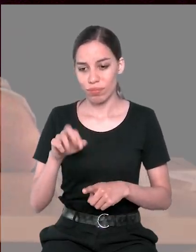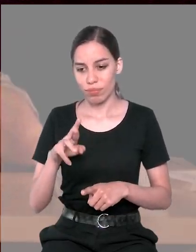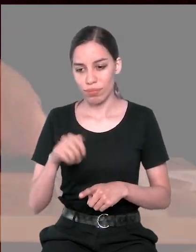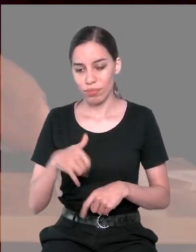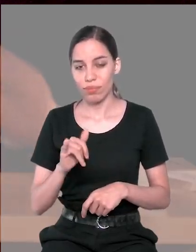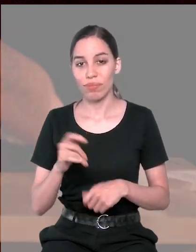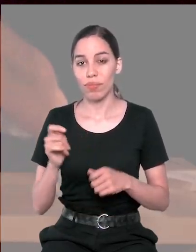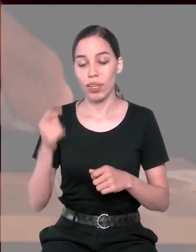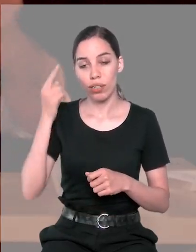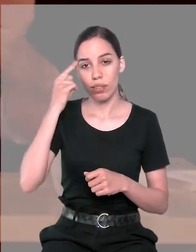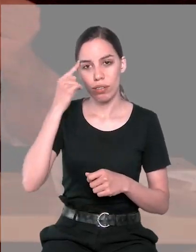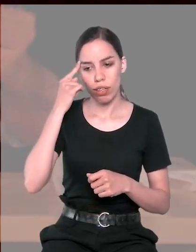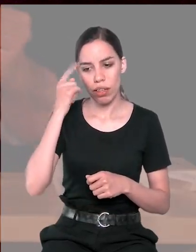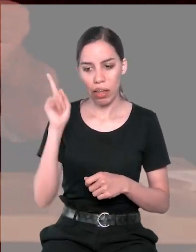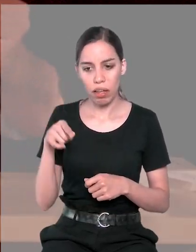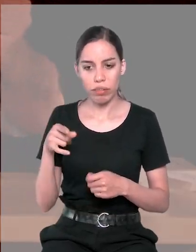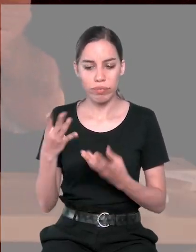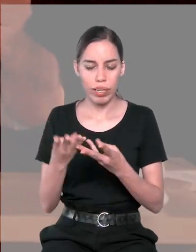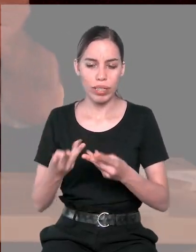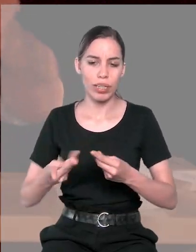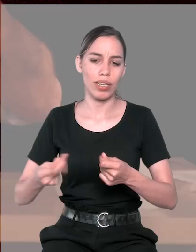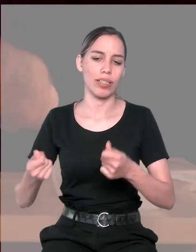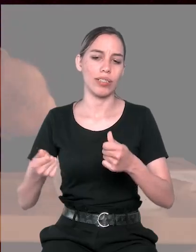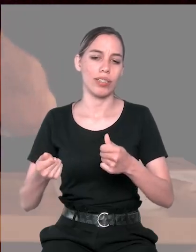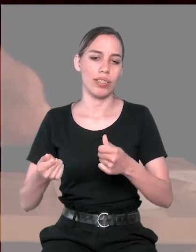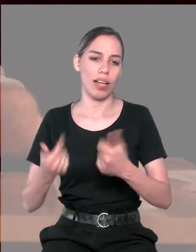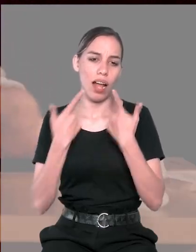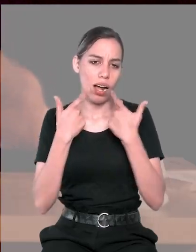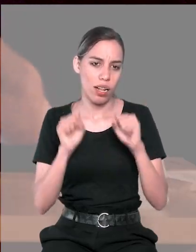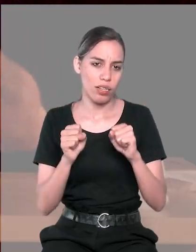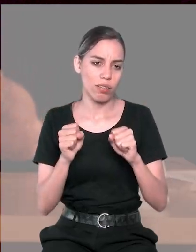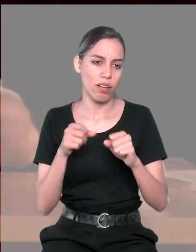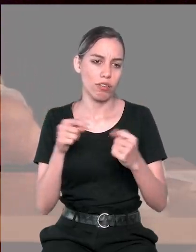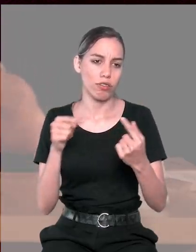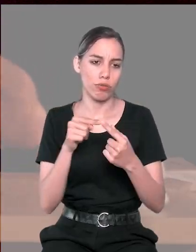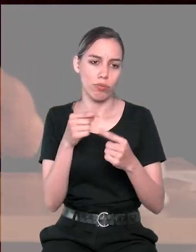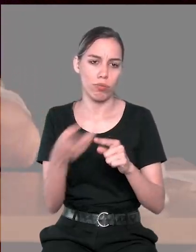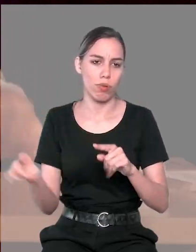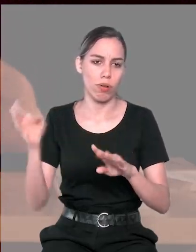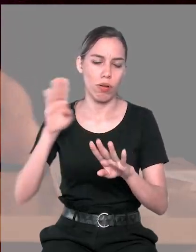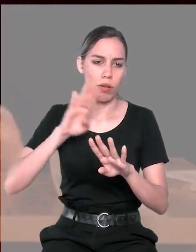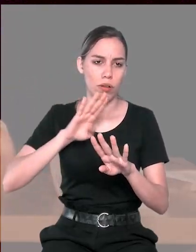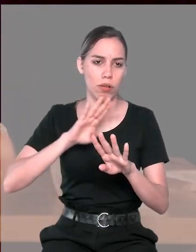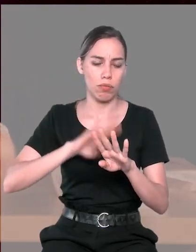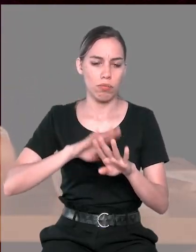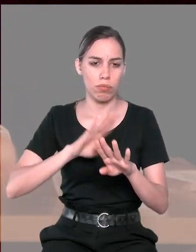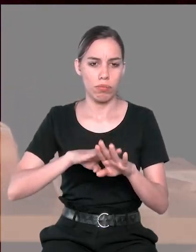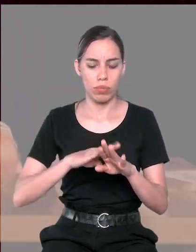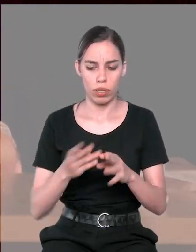pensamento nada mais é do que uma supersensibilidade. E a linguagem nada mais é do que um atravessamento de campos